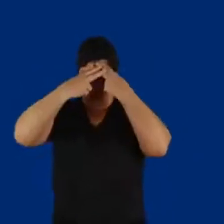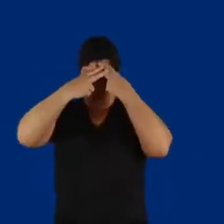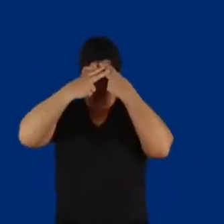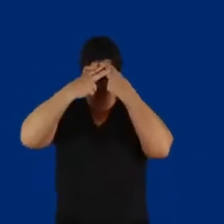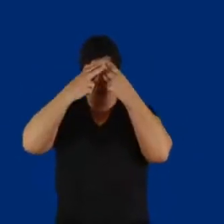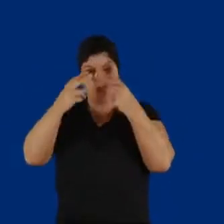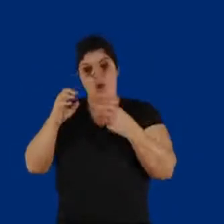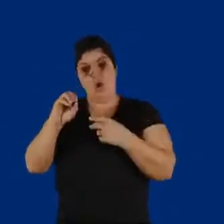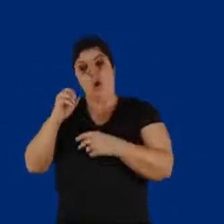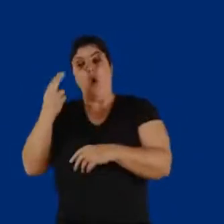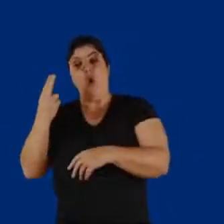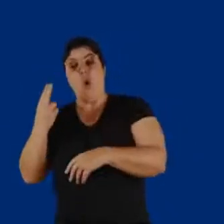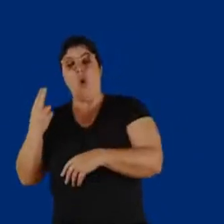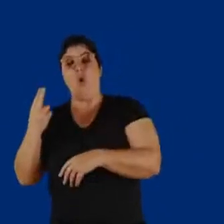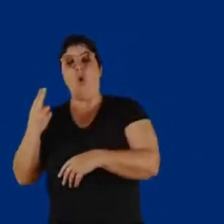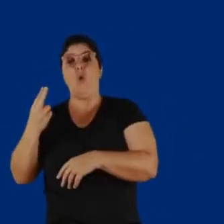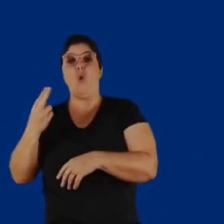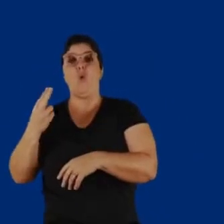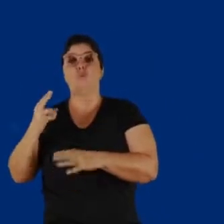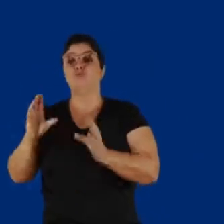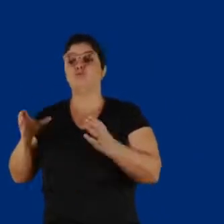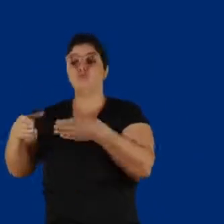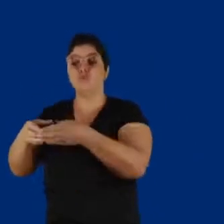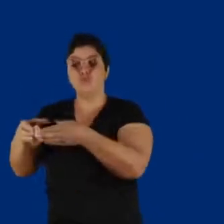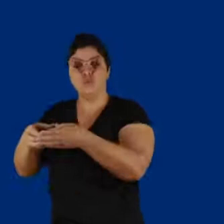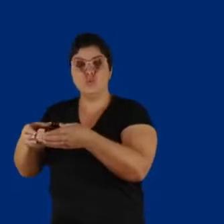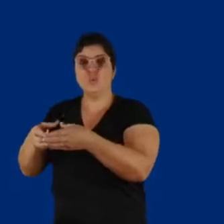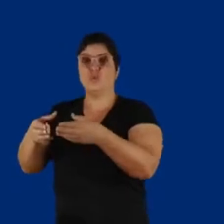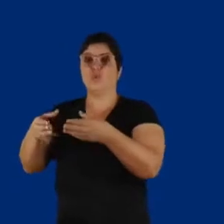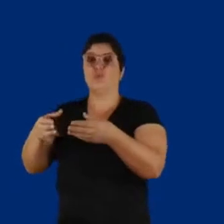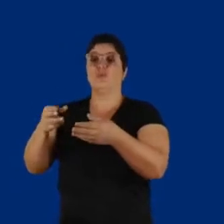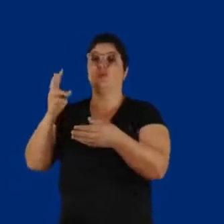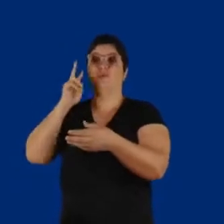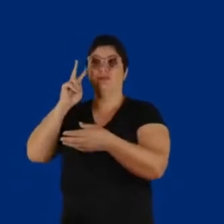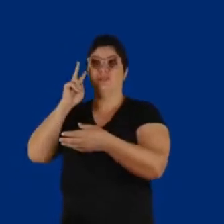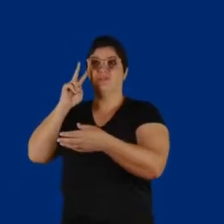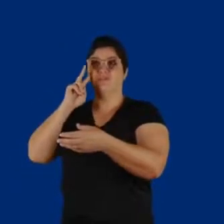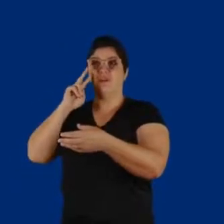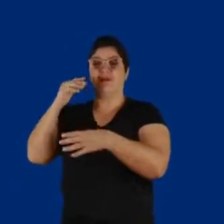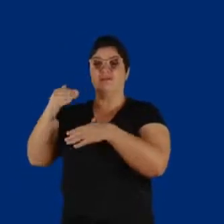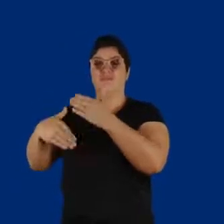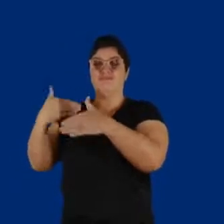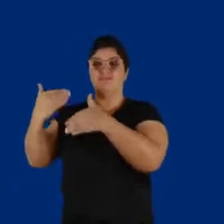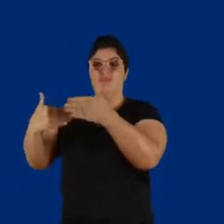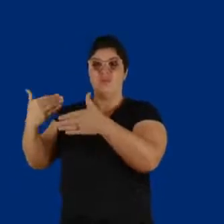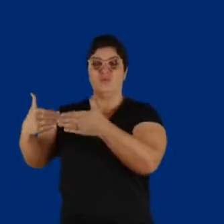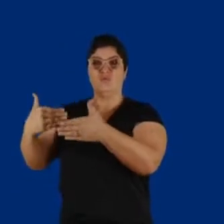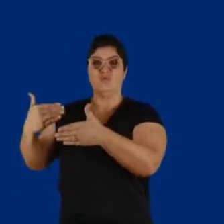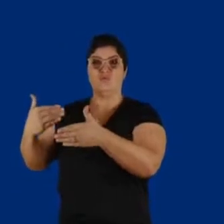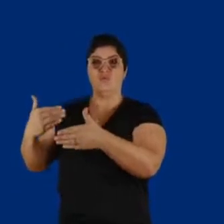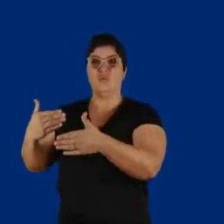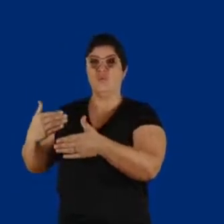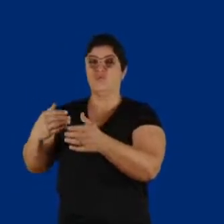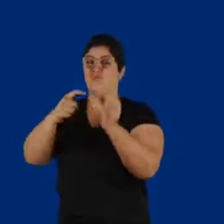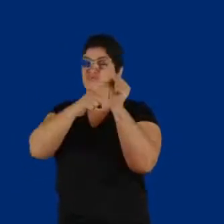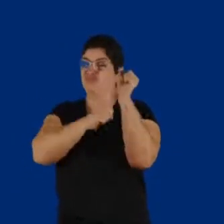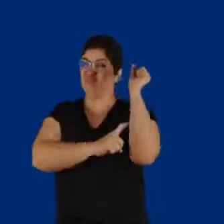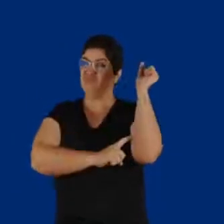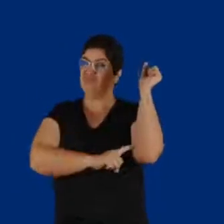na história do nosso coletivo, quando temos uma história que foi construída sobre sangue,